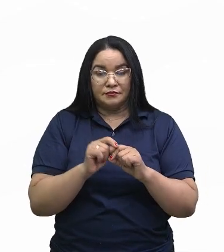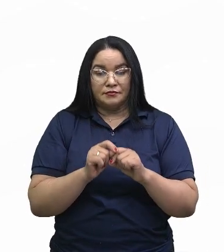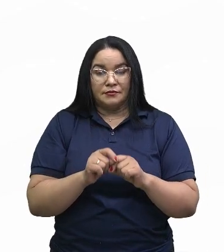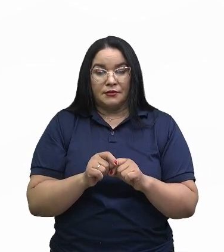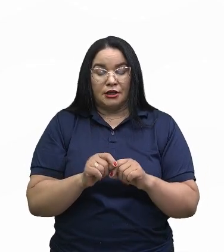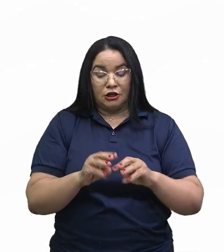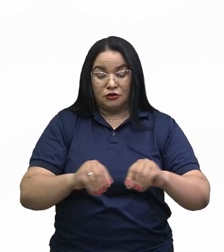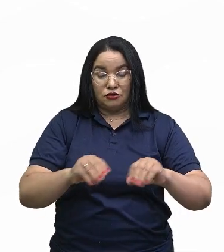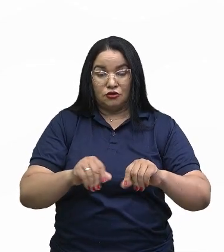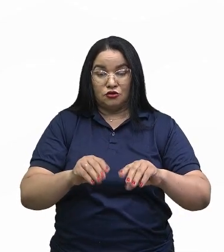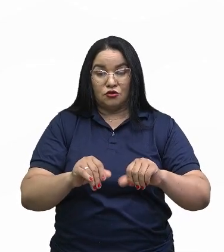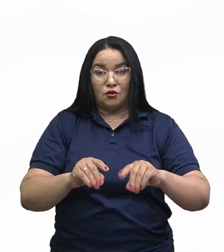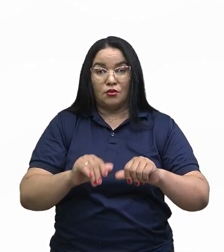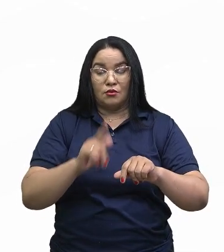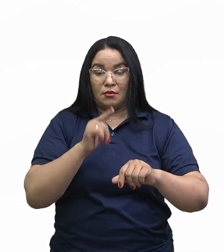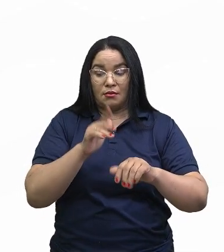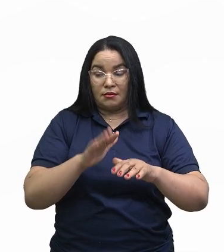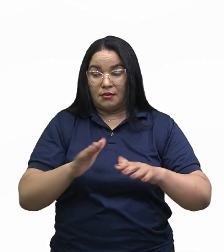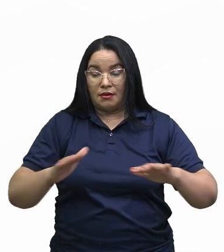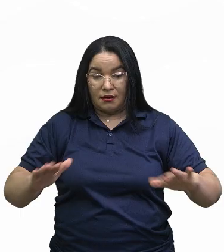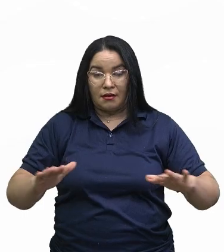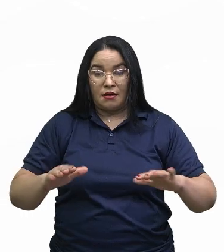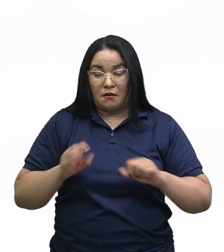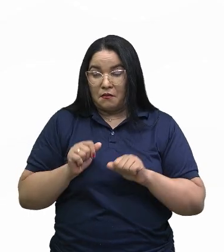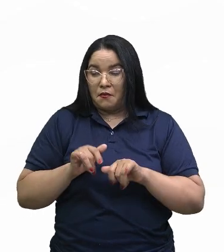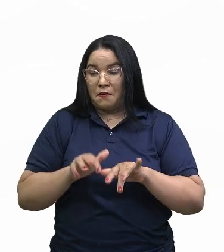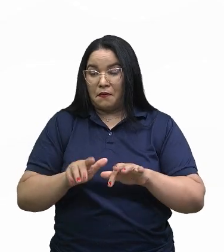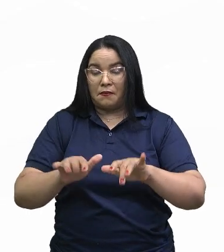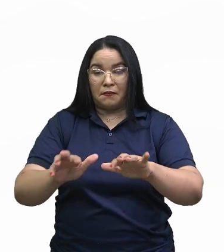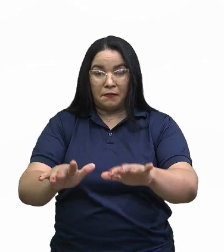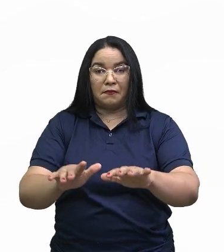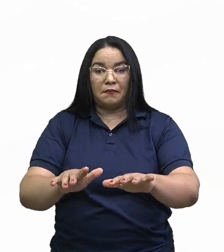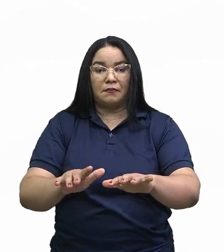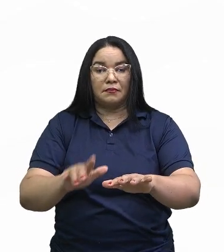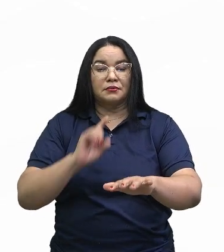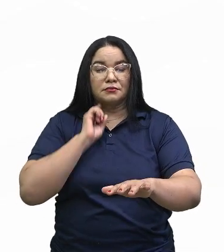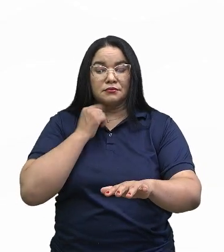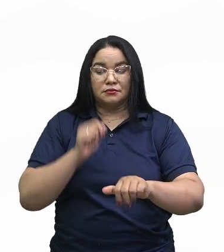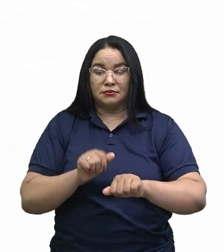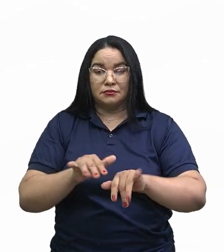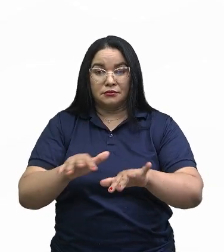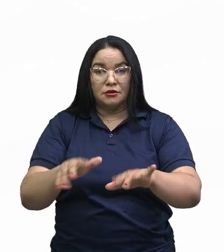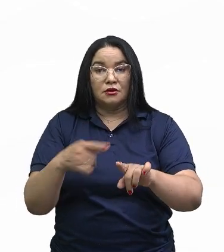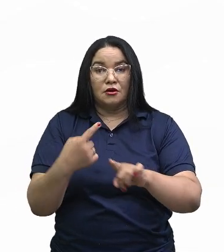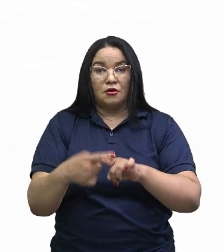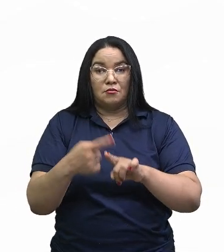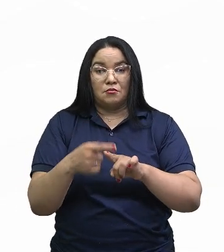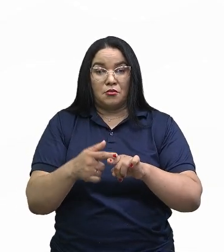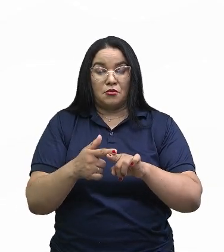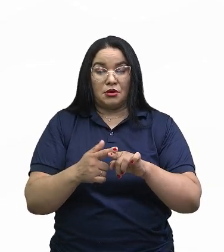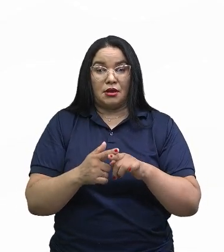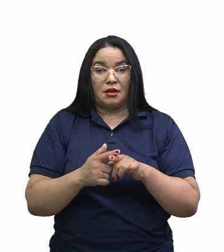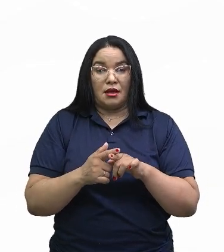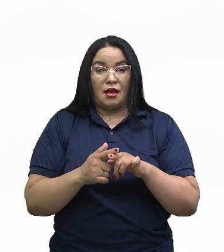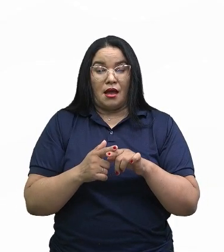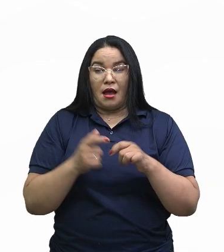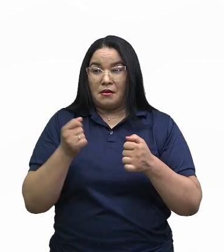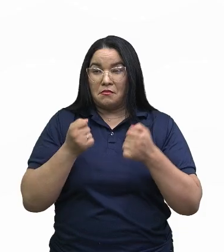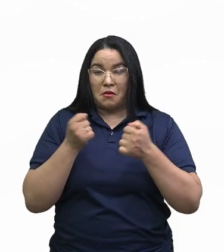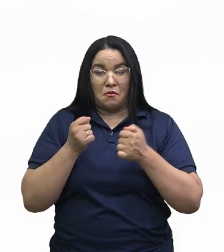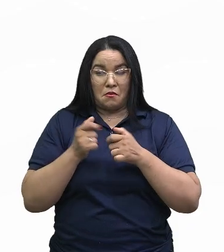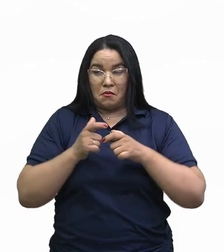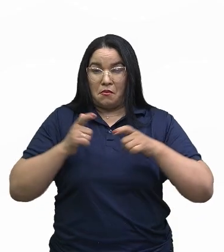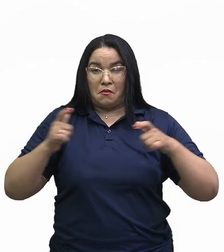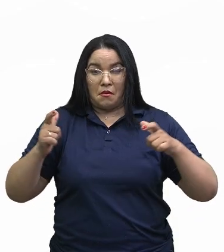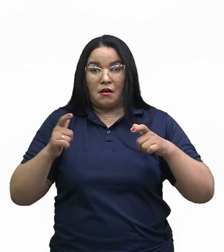poluição do solo e da água, porque são máquinas enormes que estão extraindo ali. Então, pode ter poluição do solo e